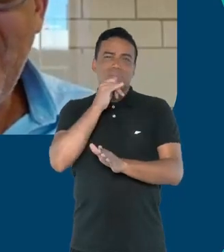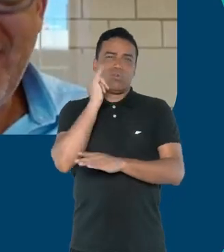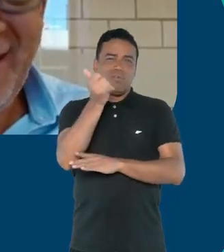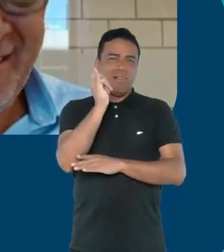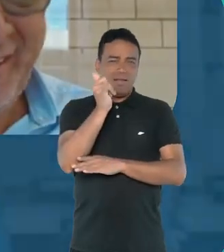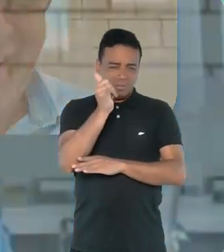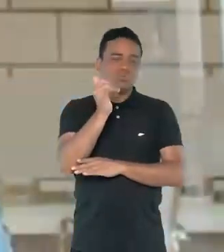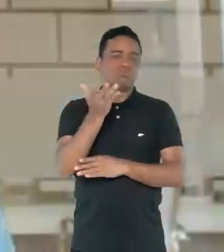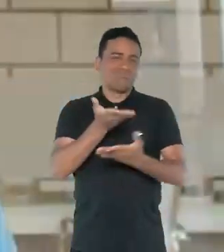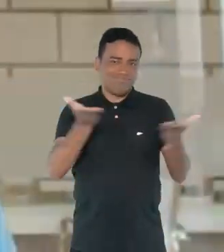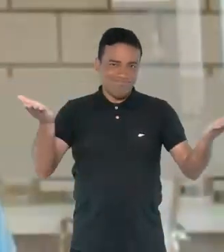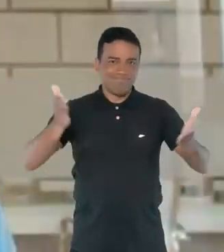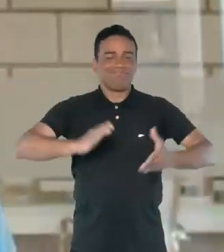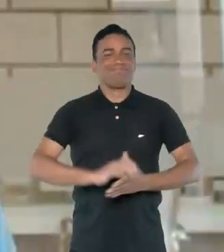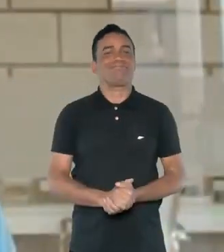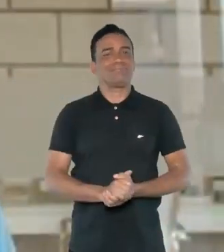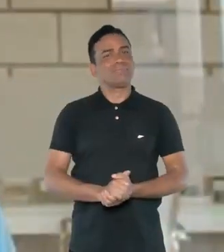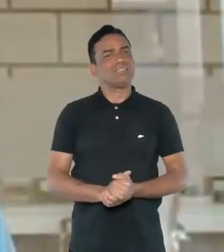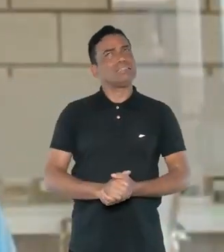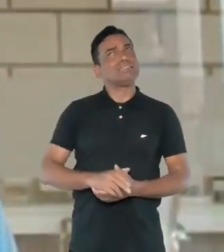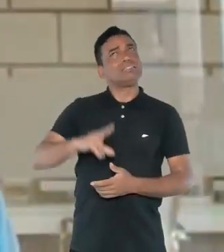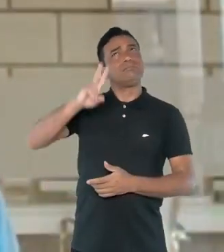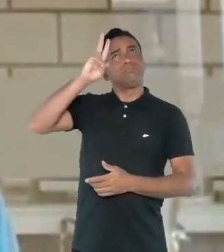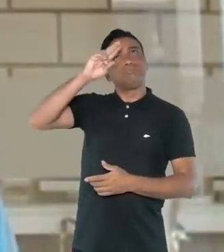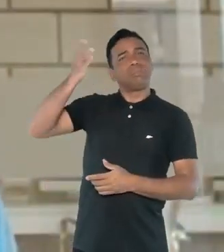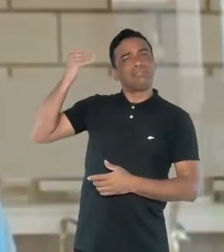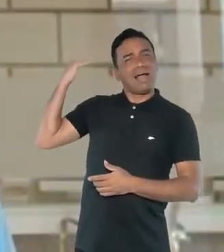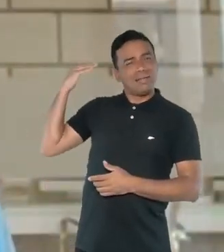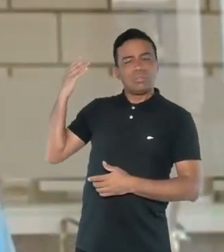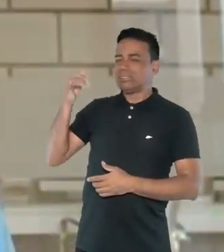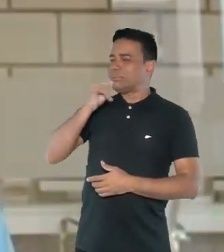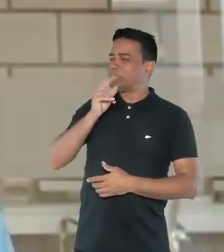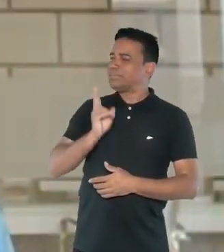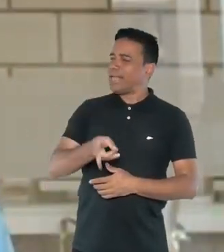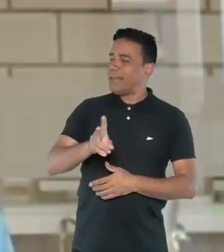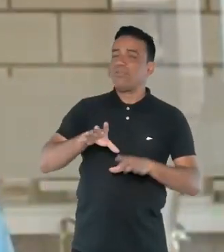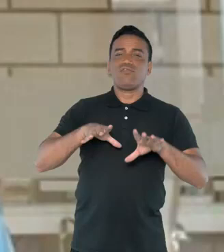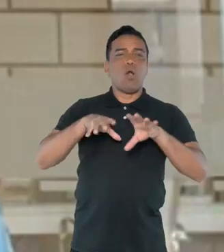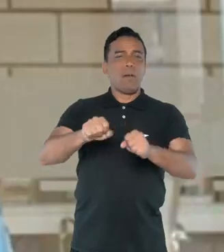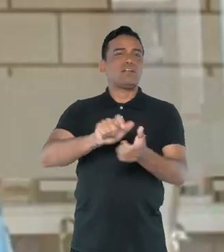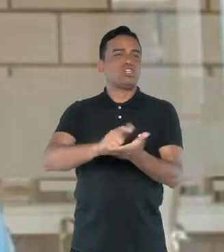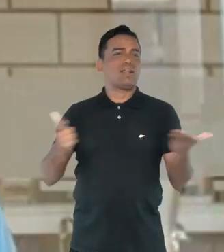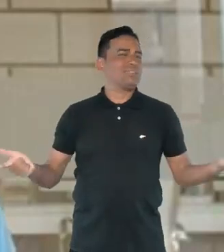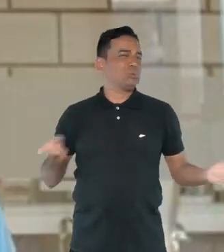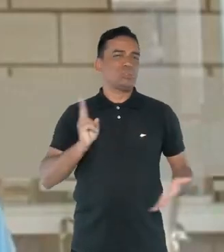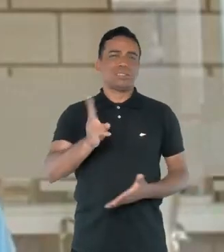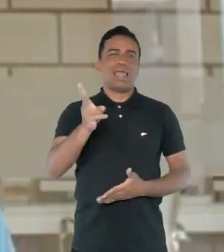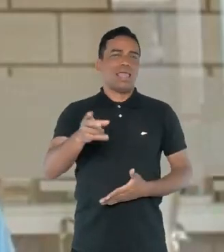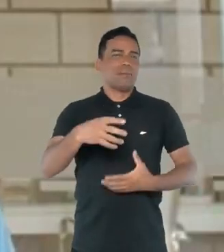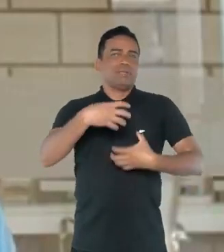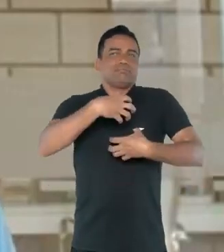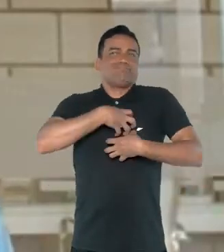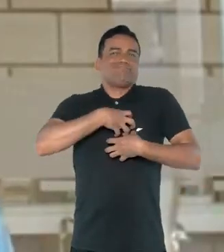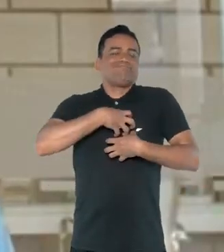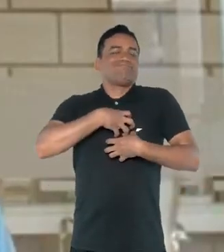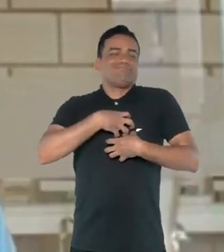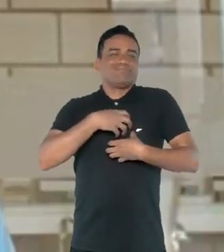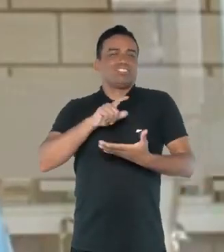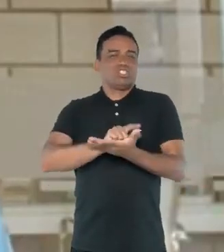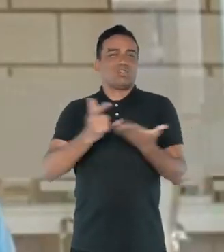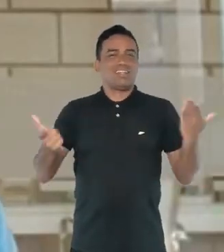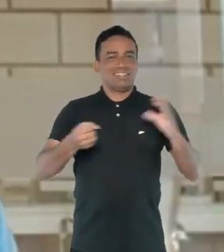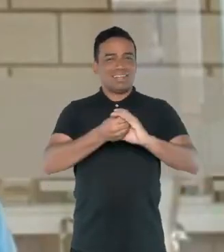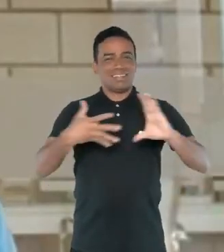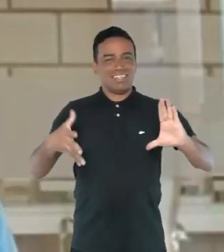comentando com você que uma vez jornalista, sempre jornalista, né? Não dá para